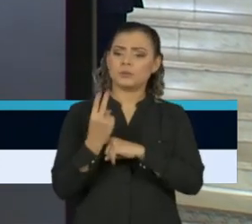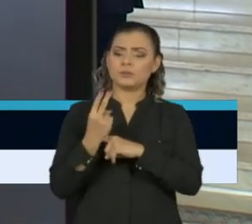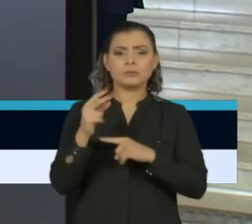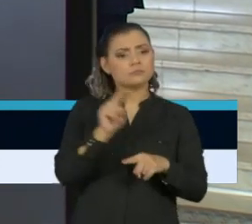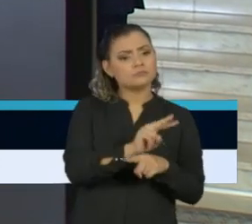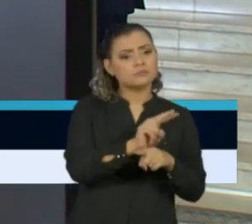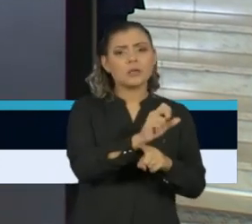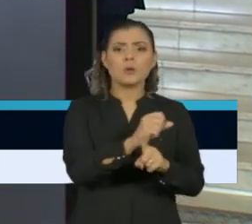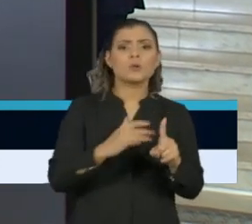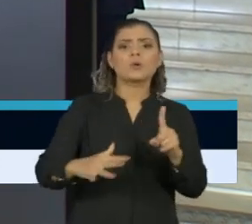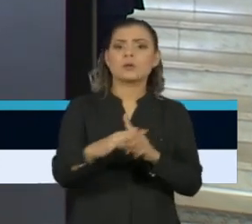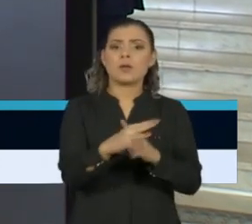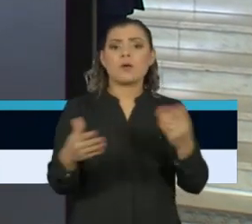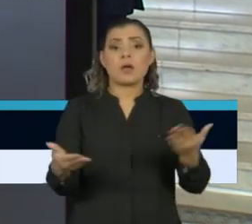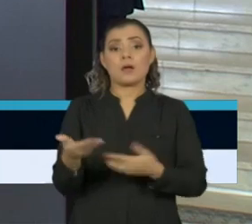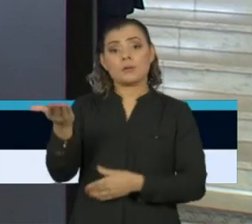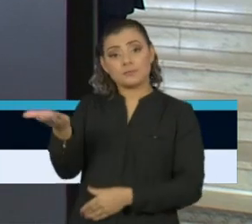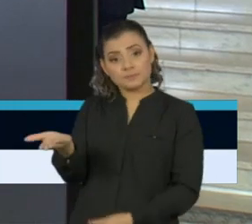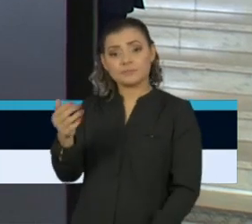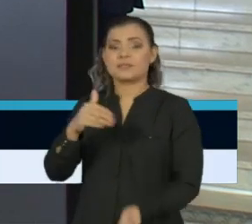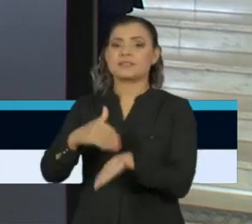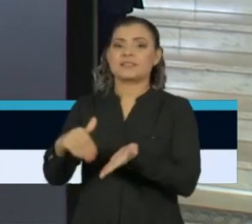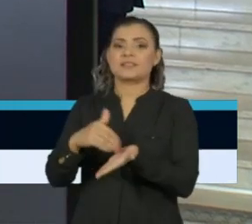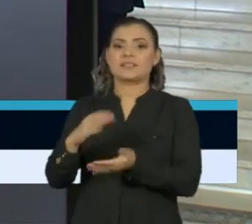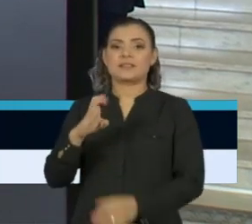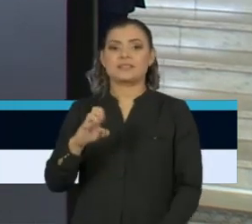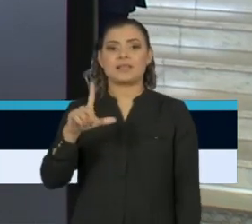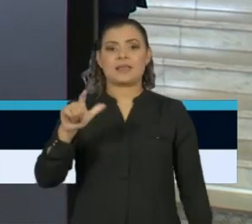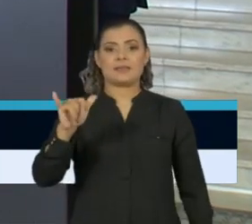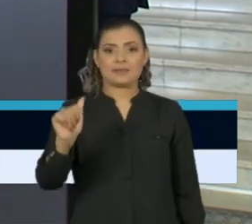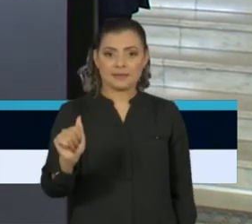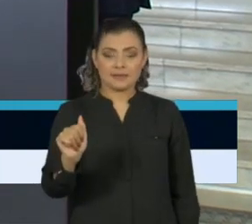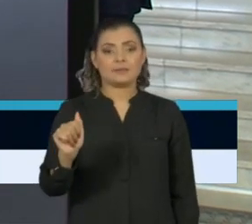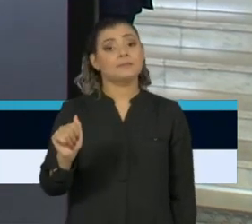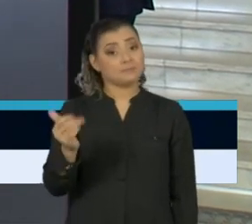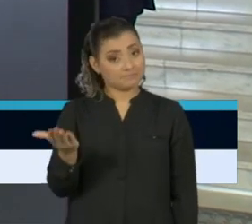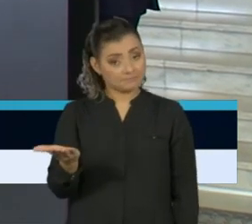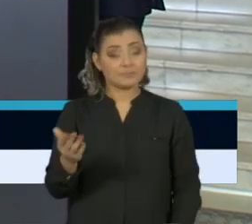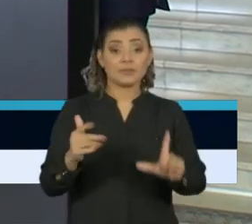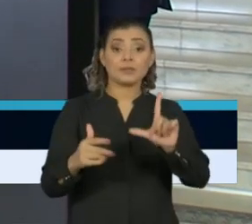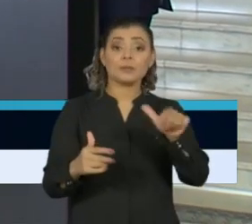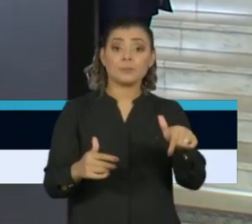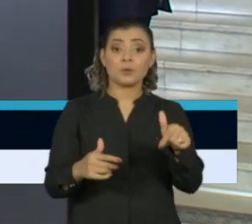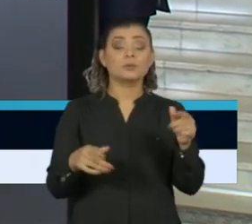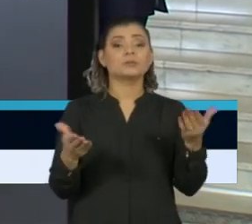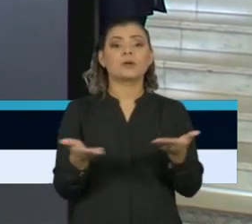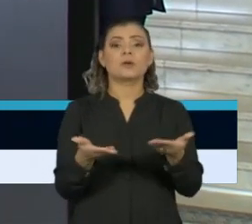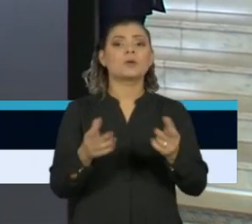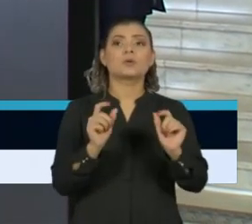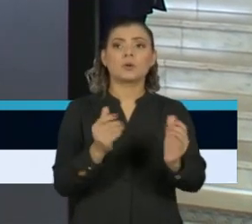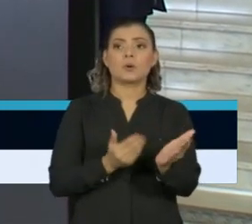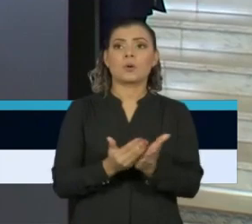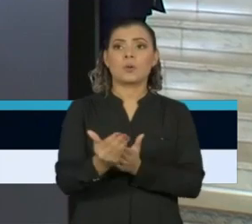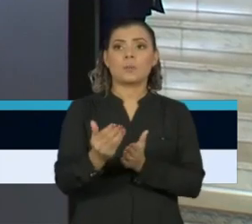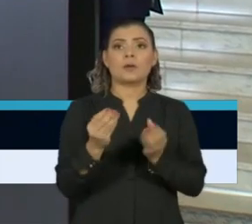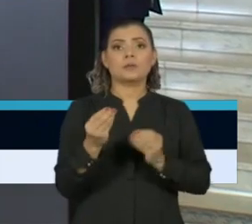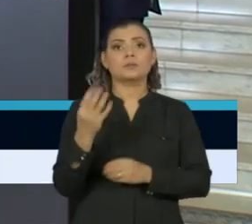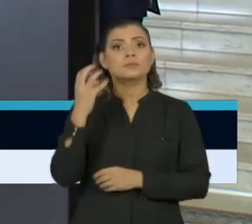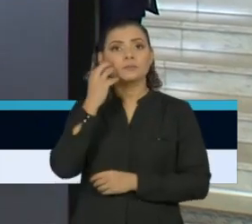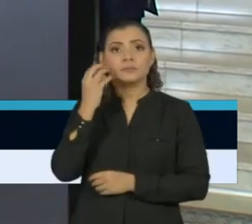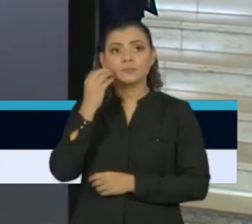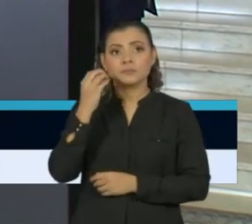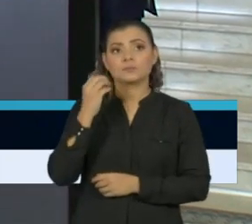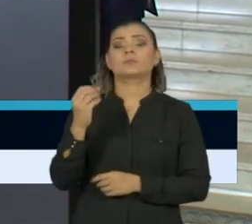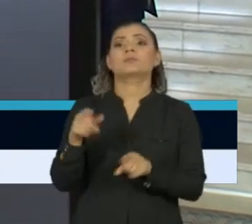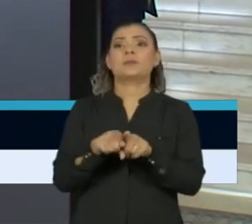peço a palavra agora da secretária Célia Parnes e depois vamos ao Bruno Covas